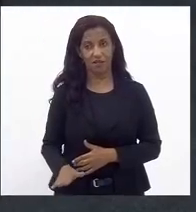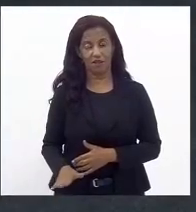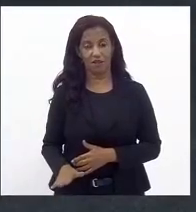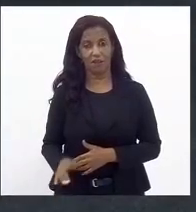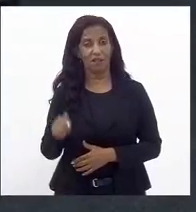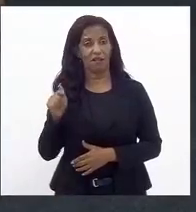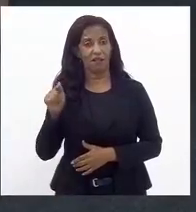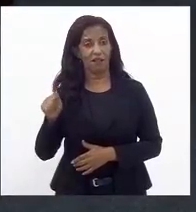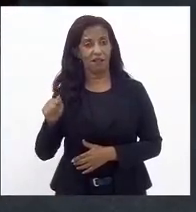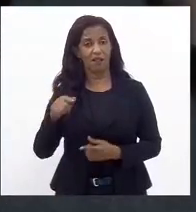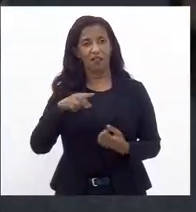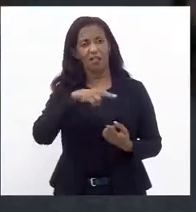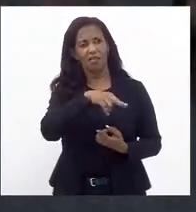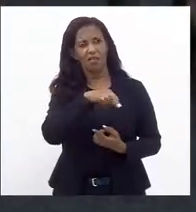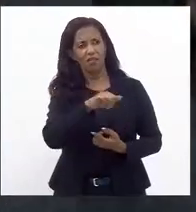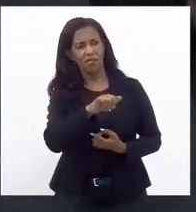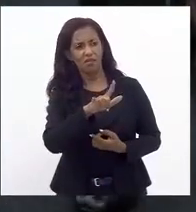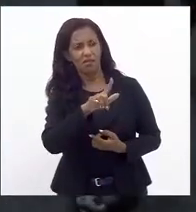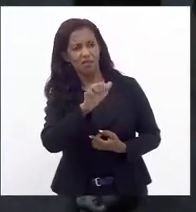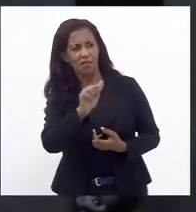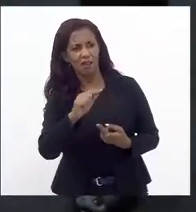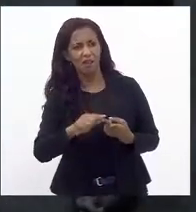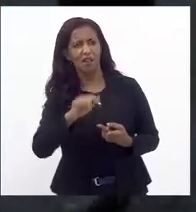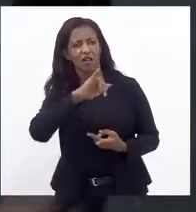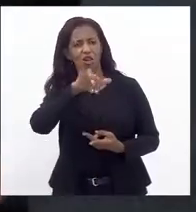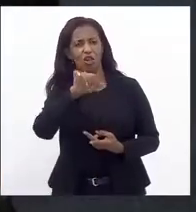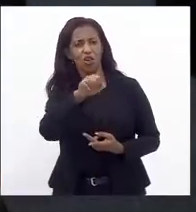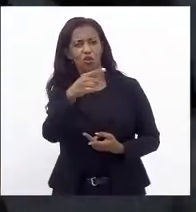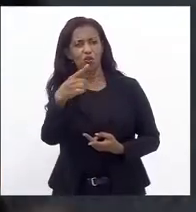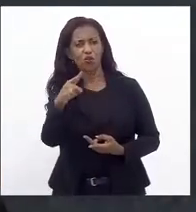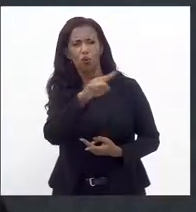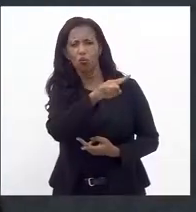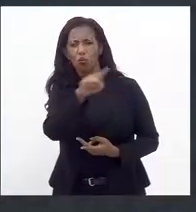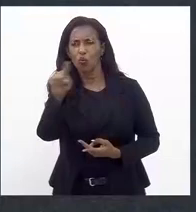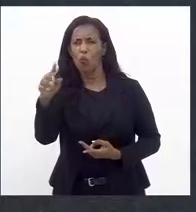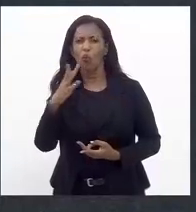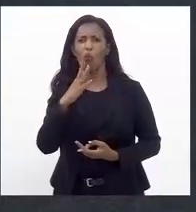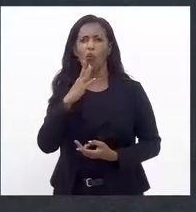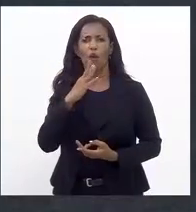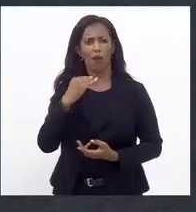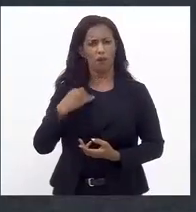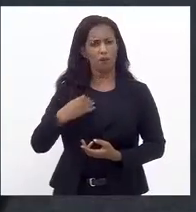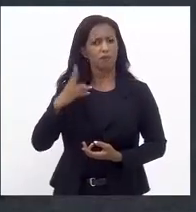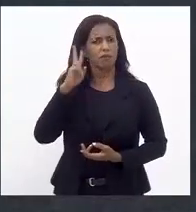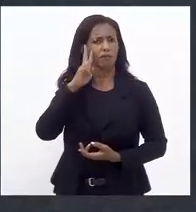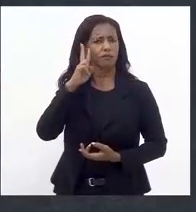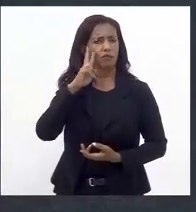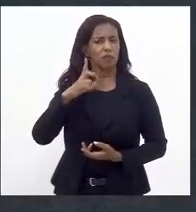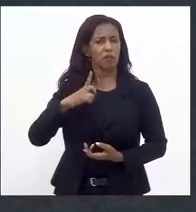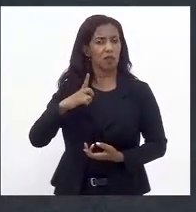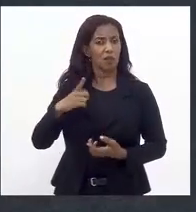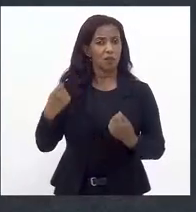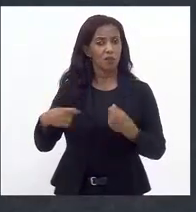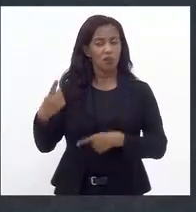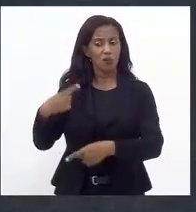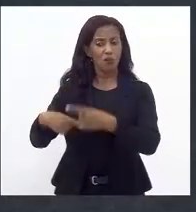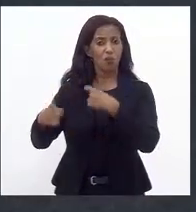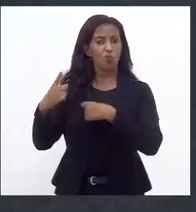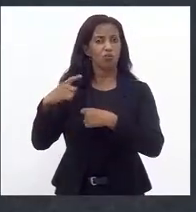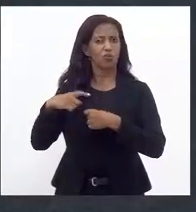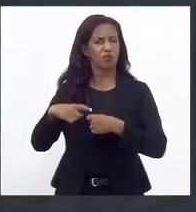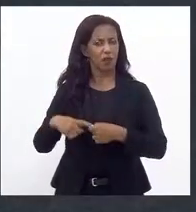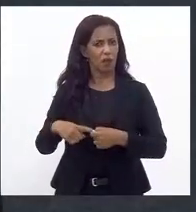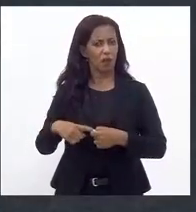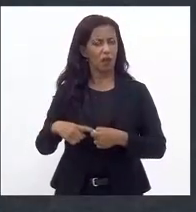ali está o Neira o João todos conhecem essa história eu tive que voltar